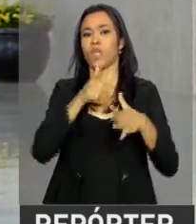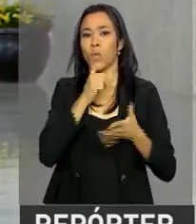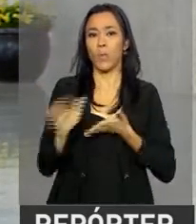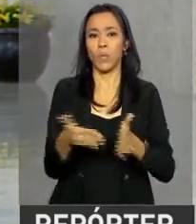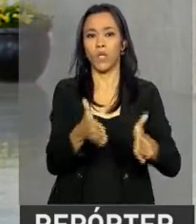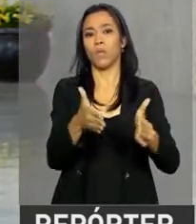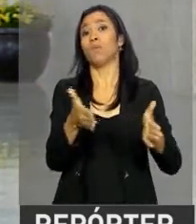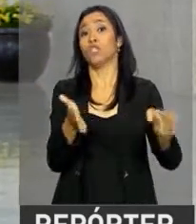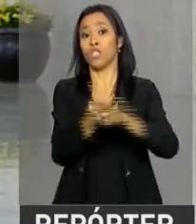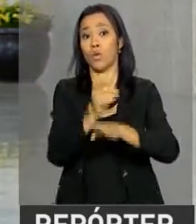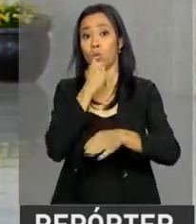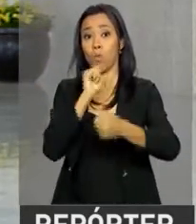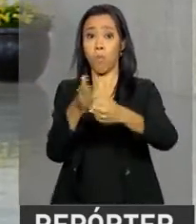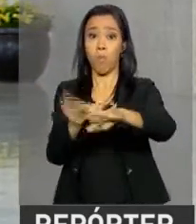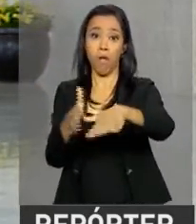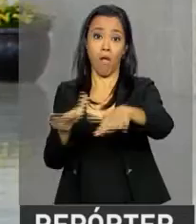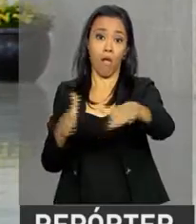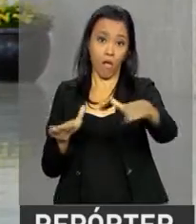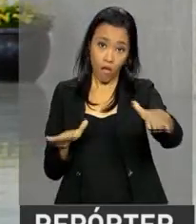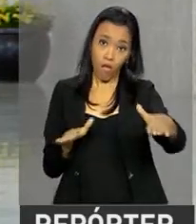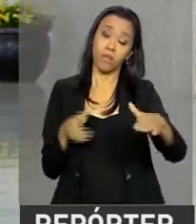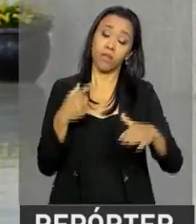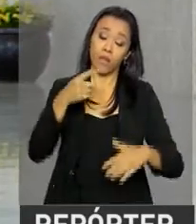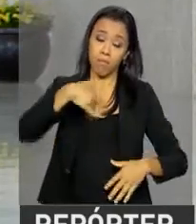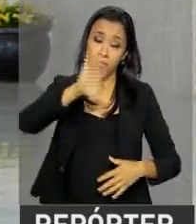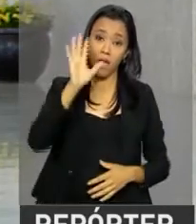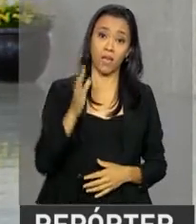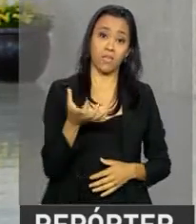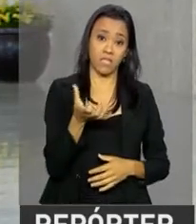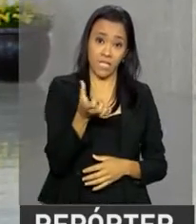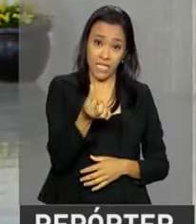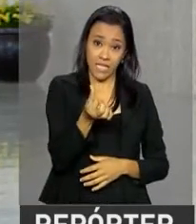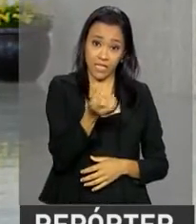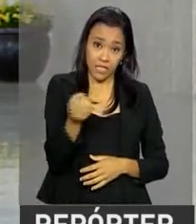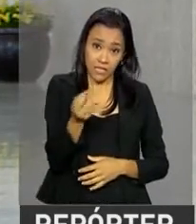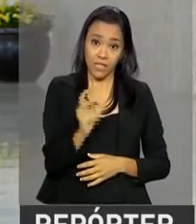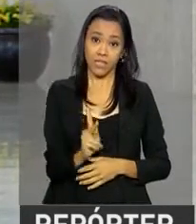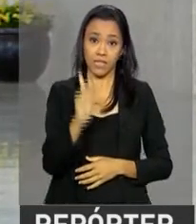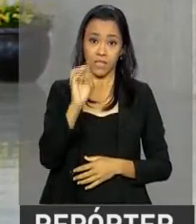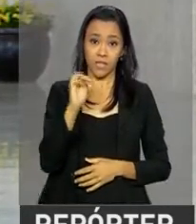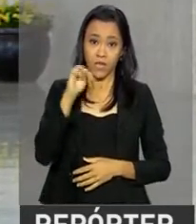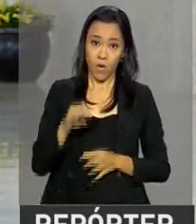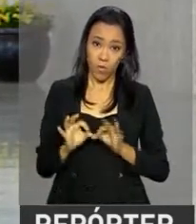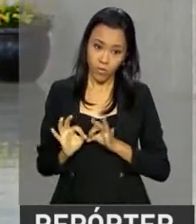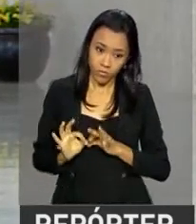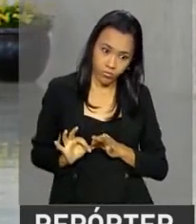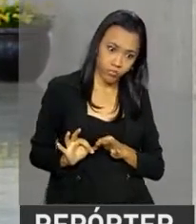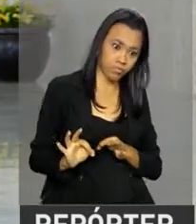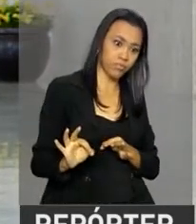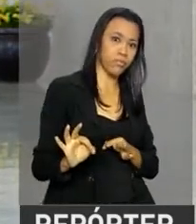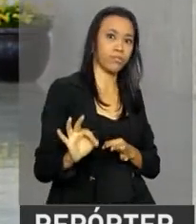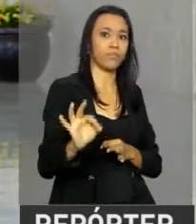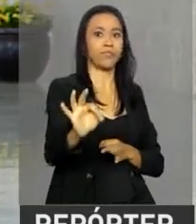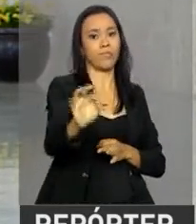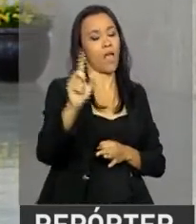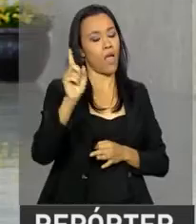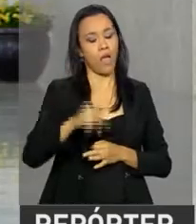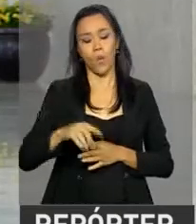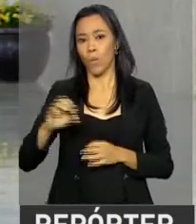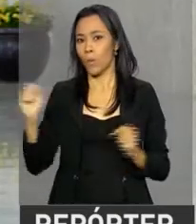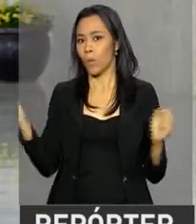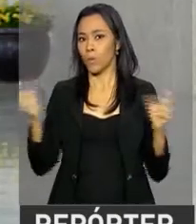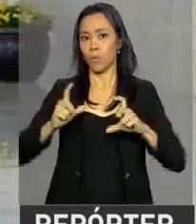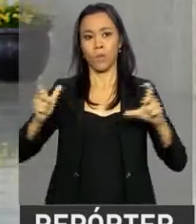go até o oceano atlântico são mais de 600 quilômetros de distância esse que foi considerado está sendo considerada a maior catástrofe